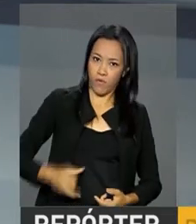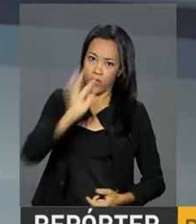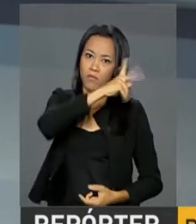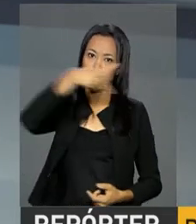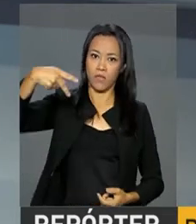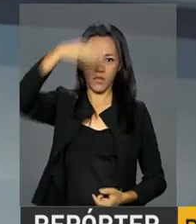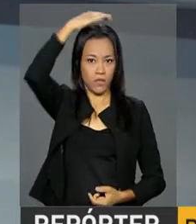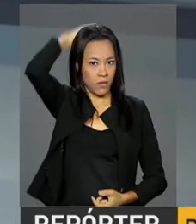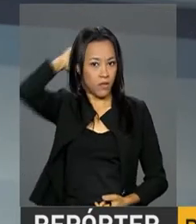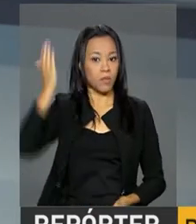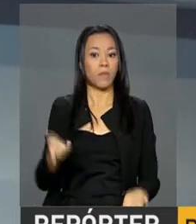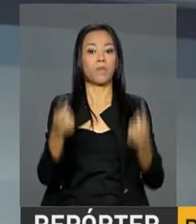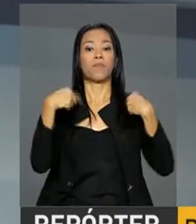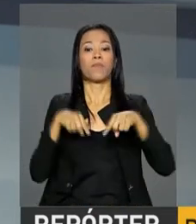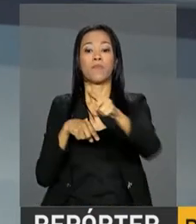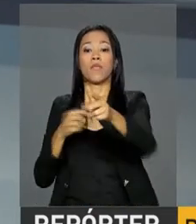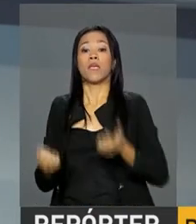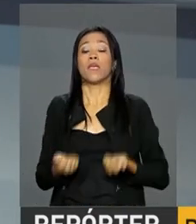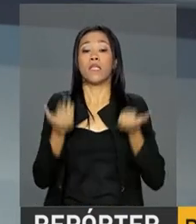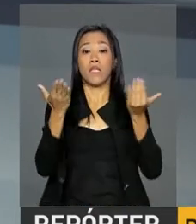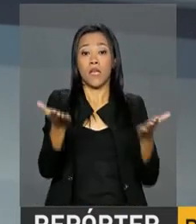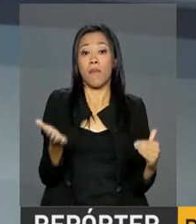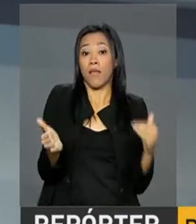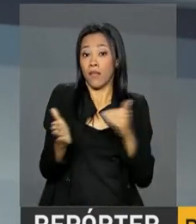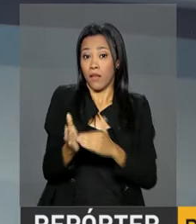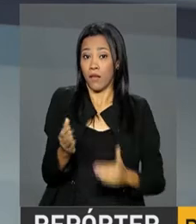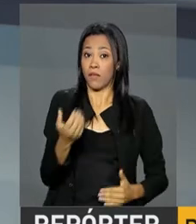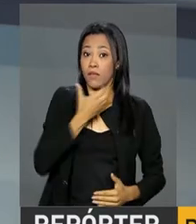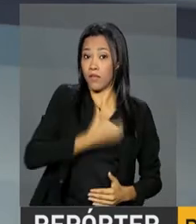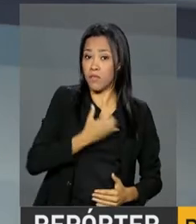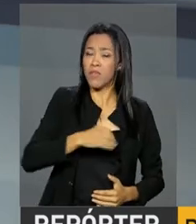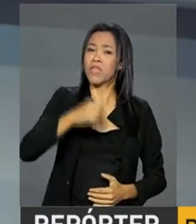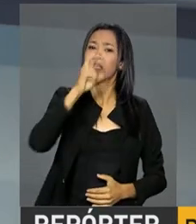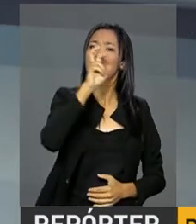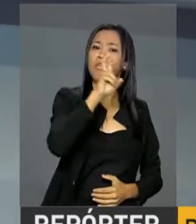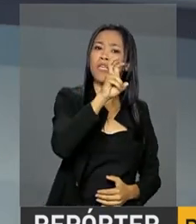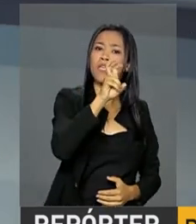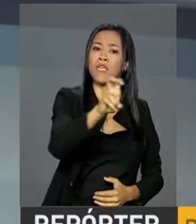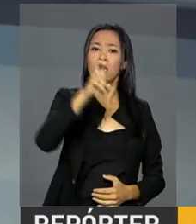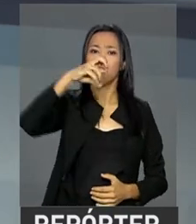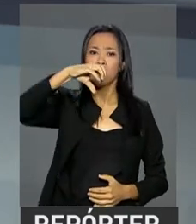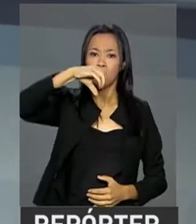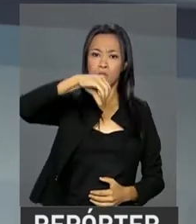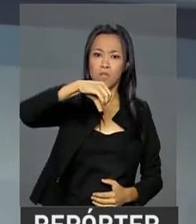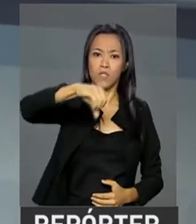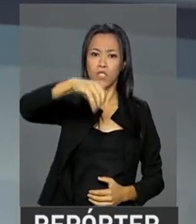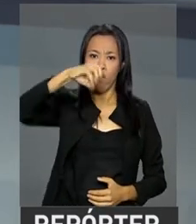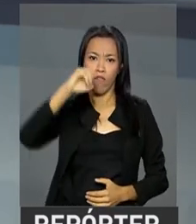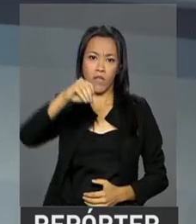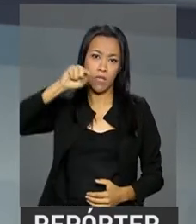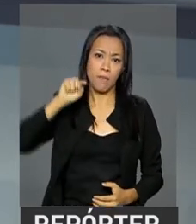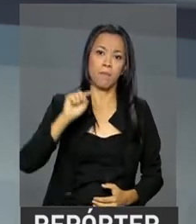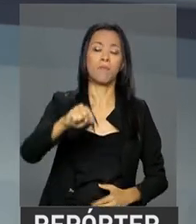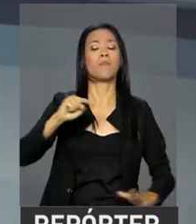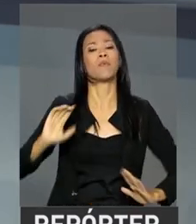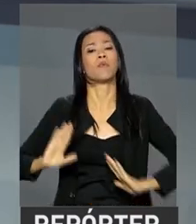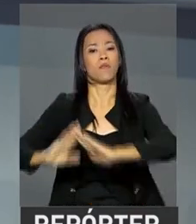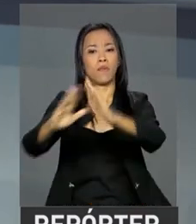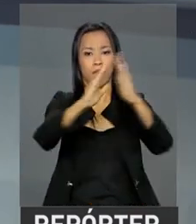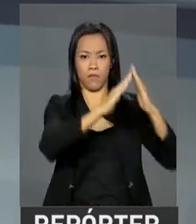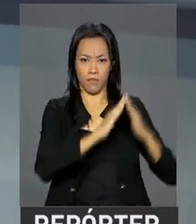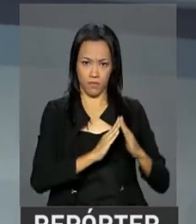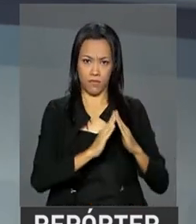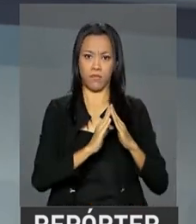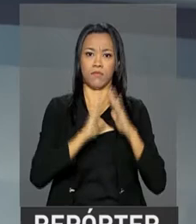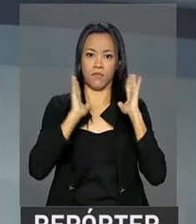até dezembro 590 mil unidades, todas elas com os compromissos saudados pela